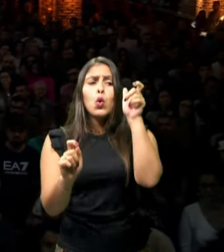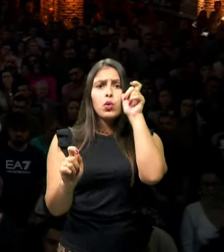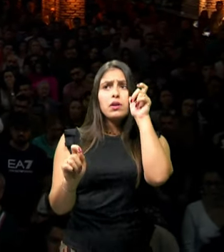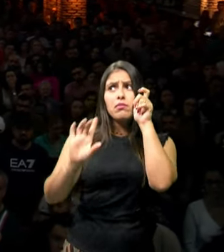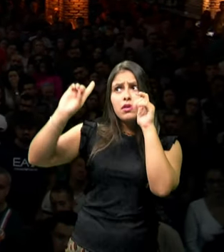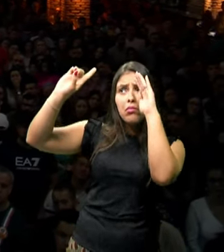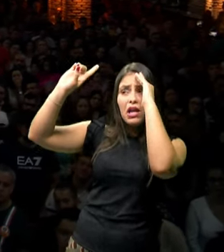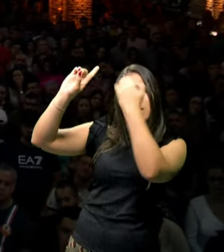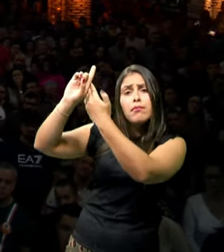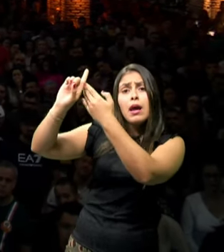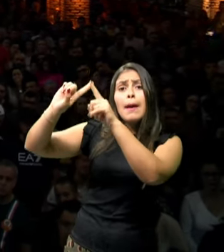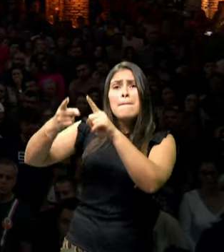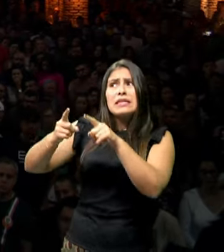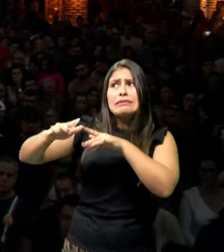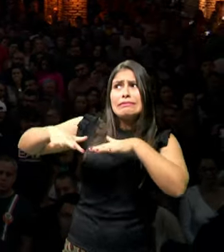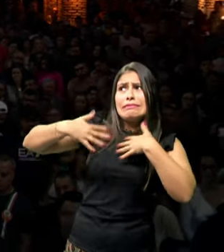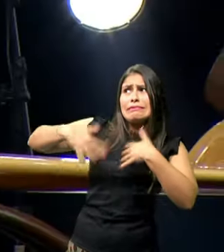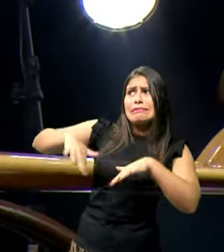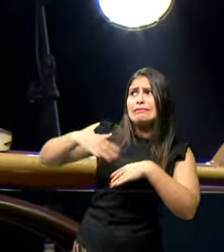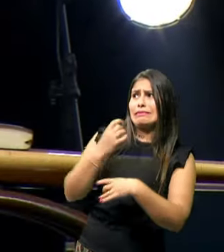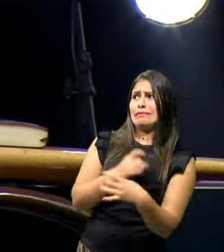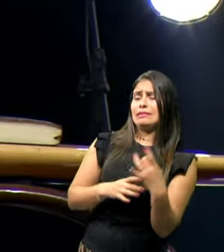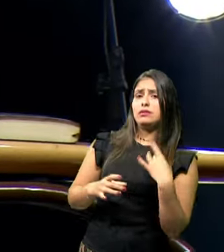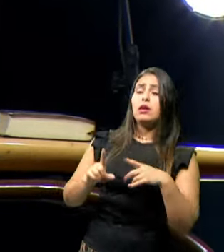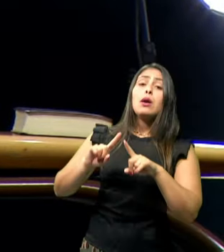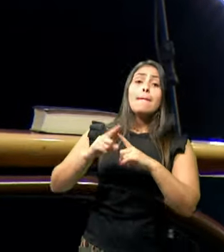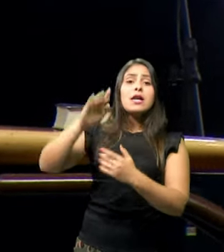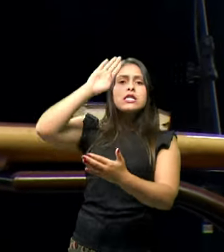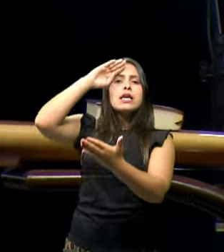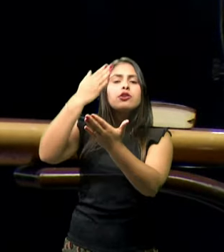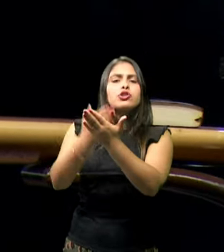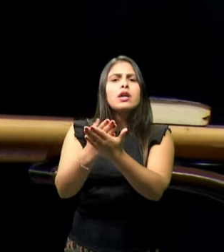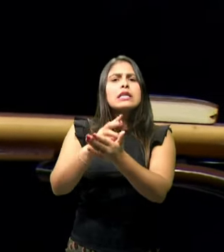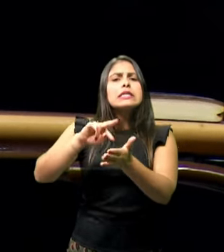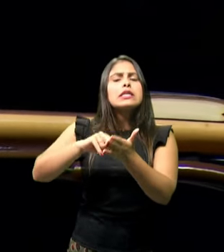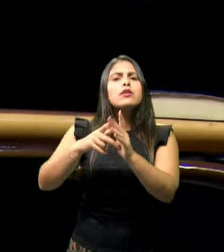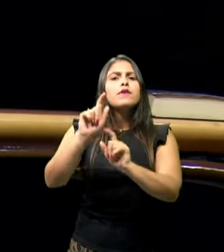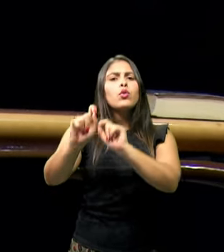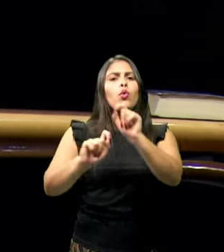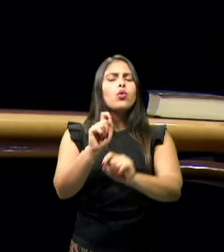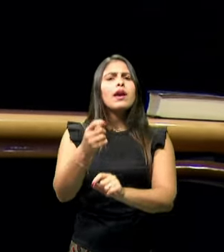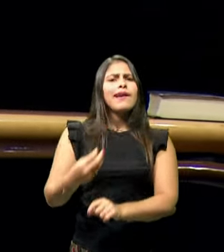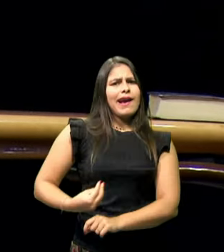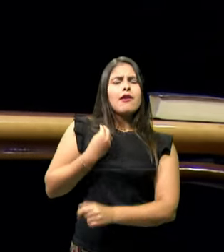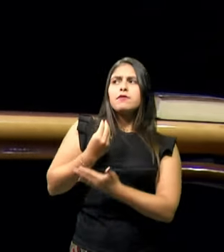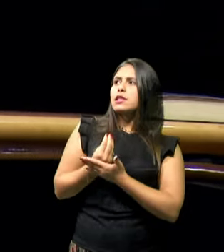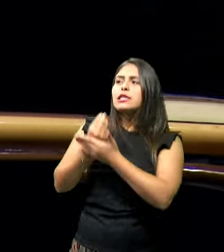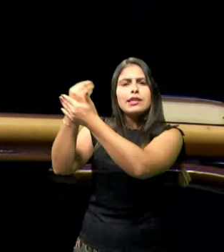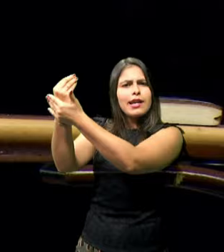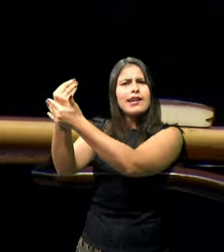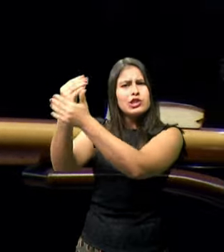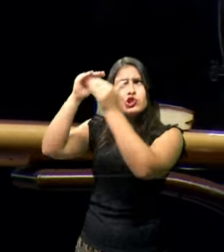Deus e estremece. Mas crê no sentido de entrega, de